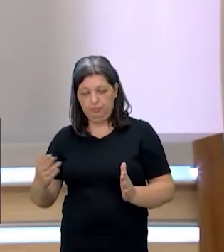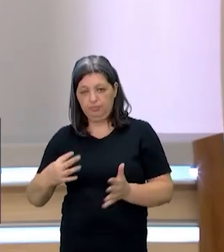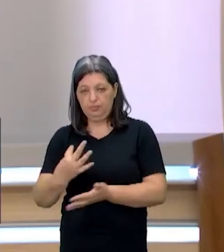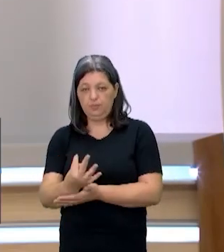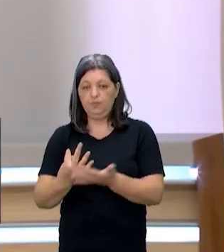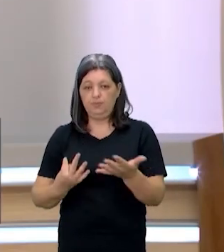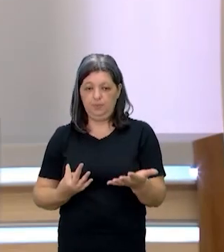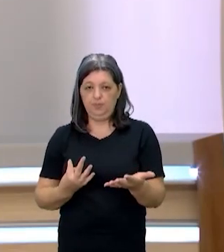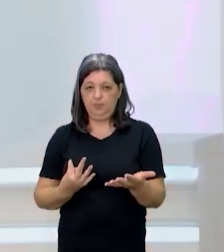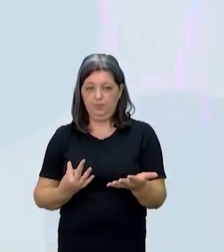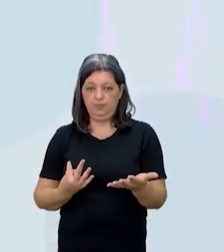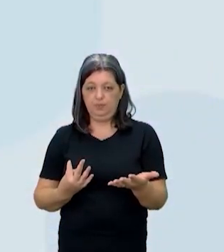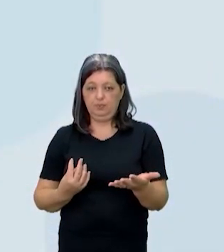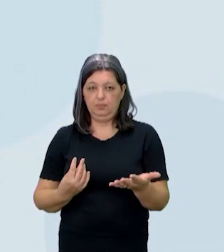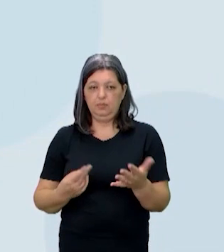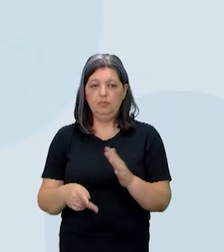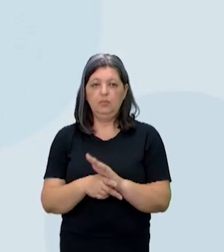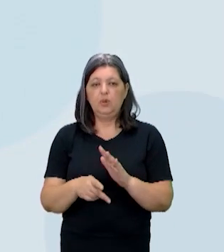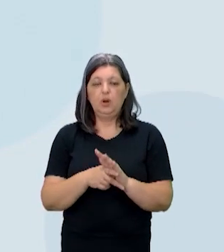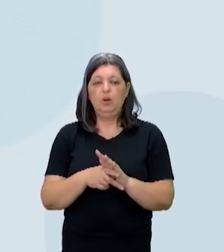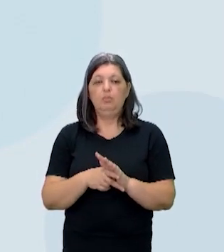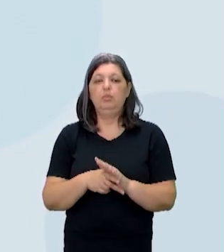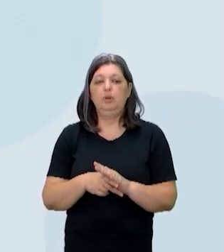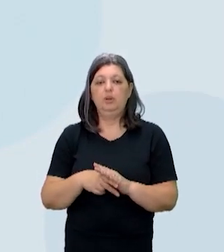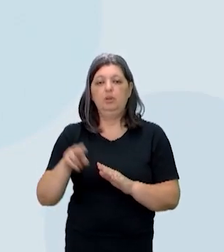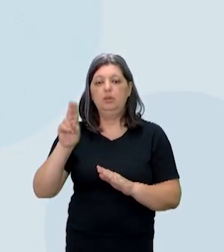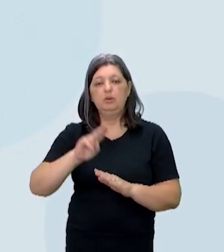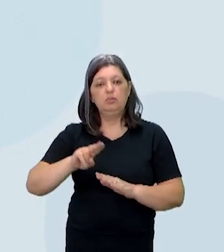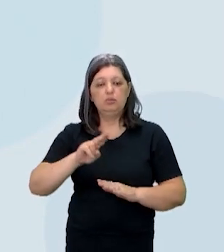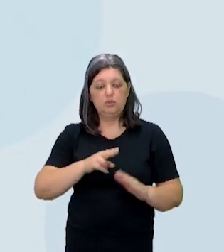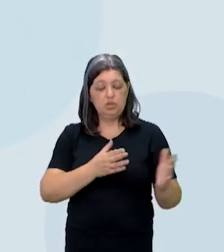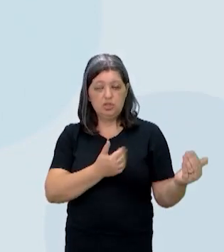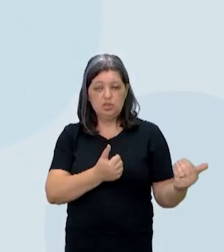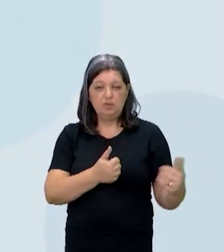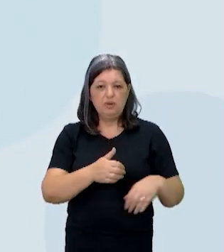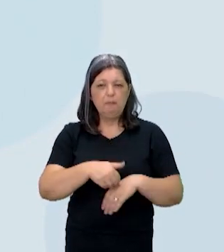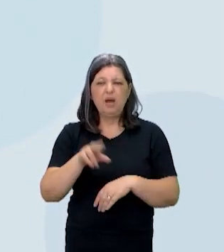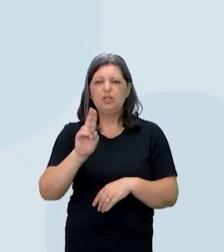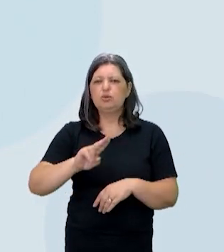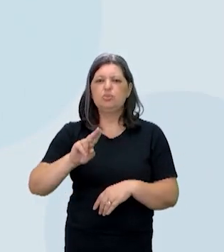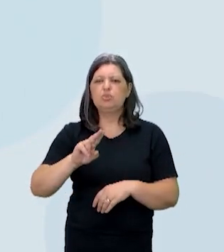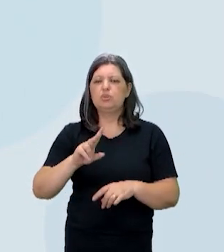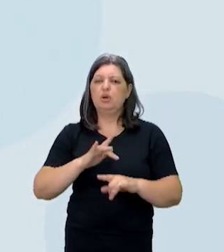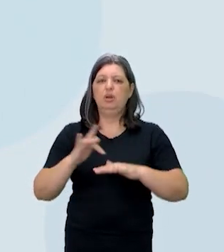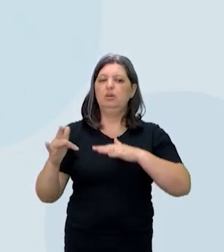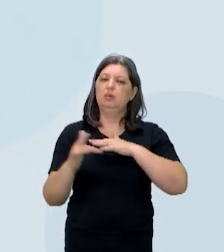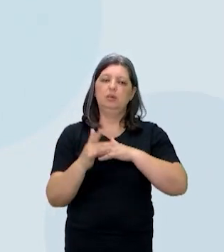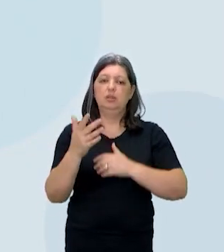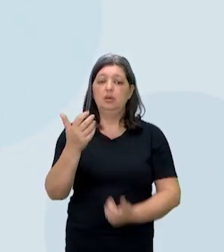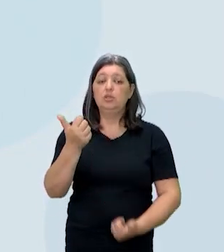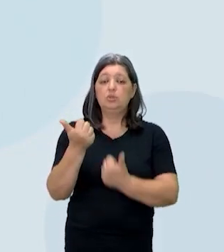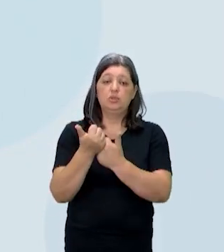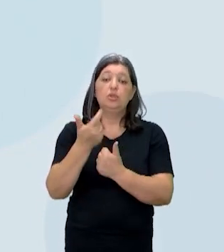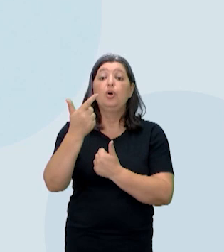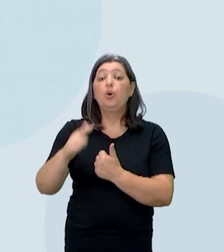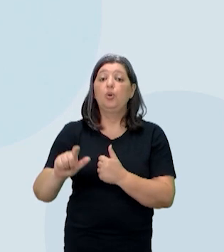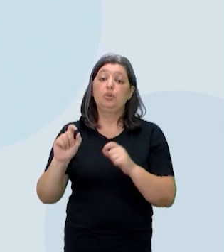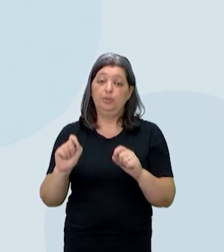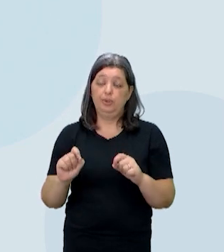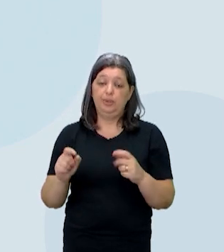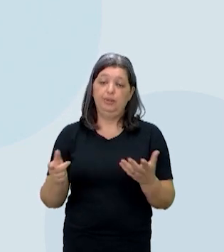texto. Na expressão jovens que mais usam as redes sociais, a palavra jovens ela é substituída por